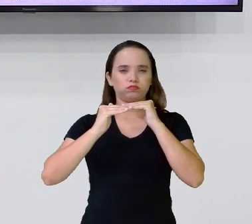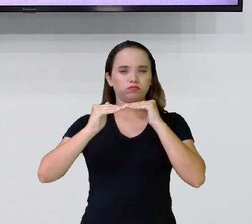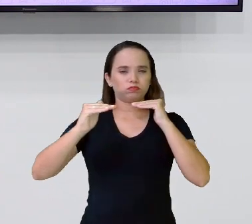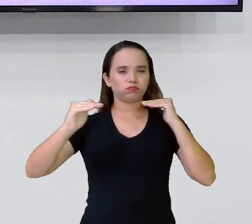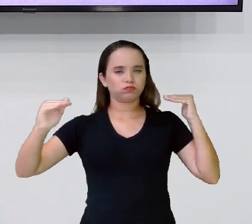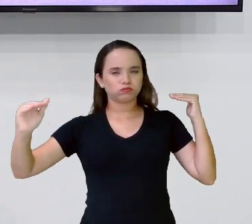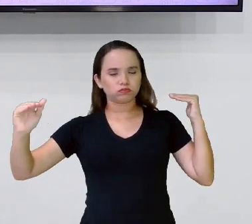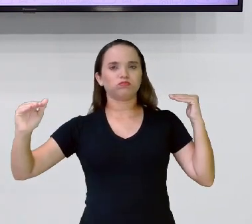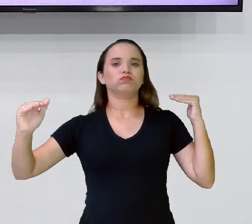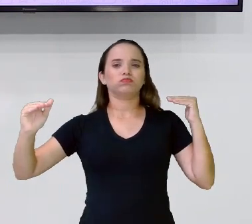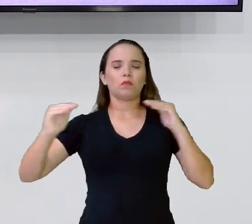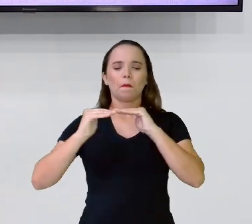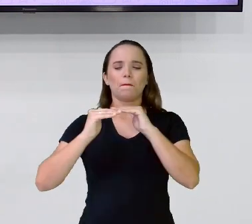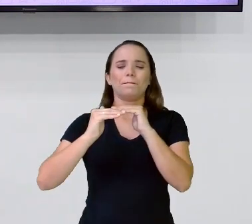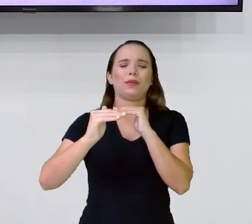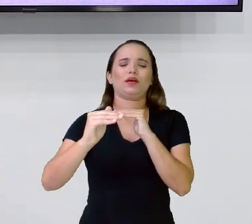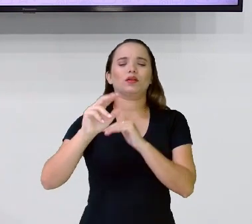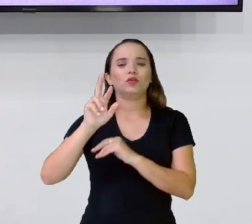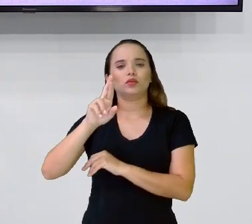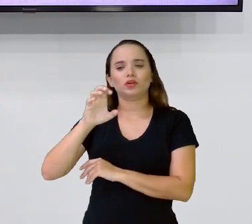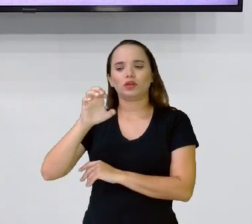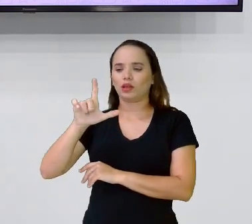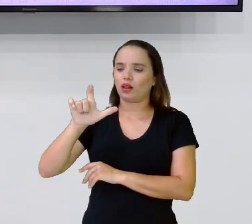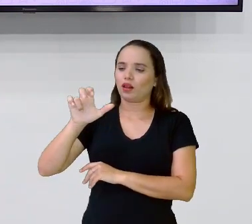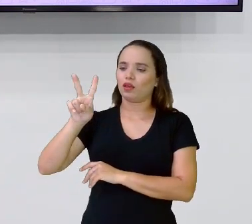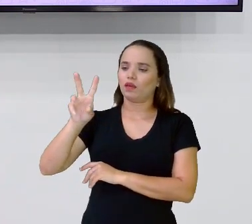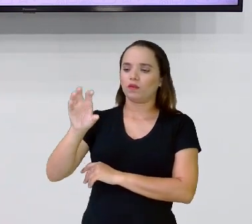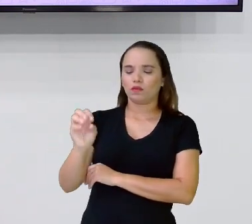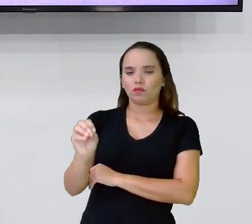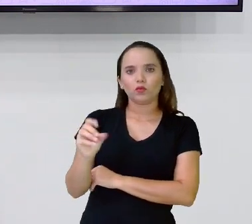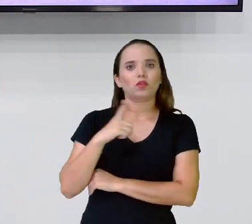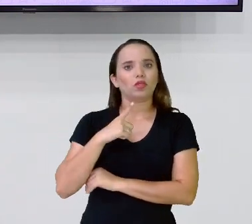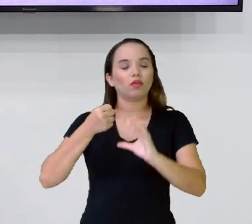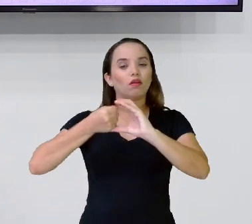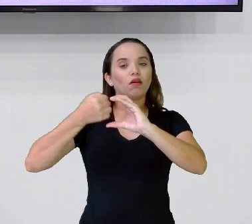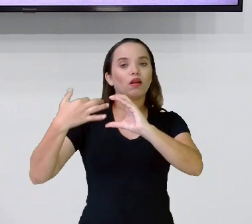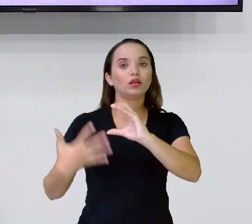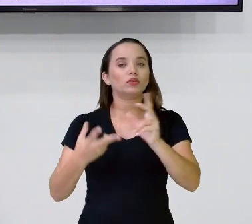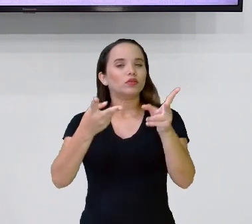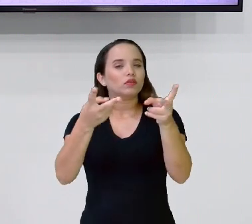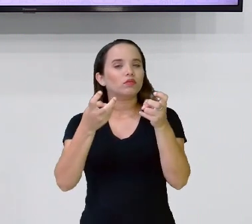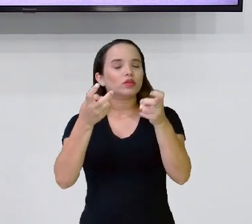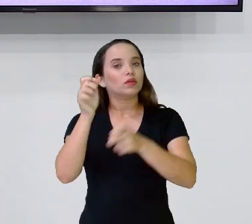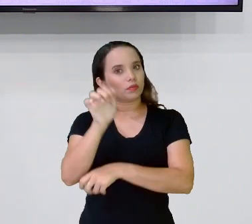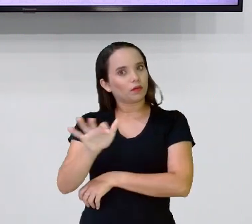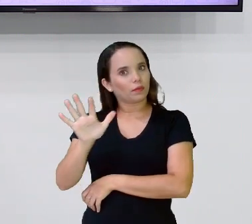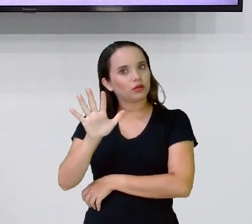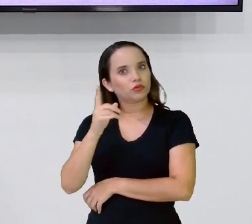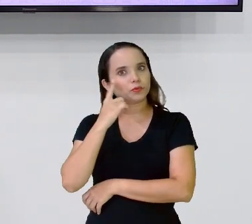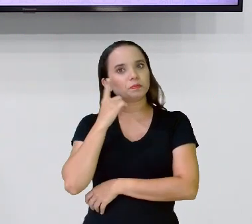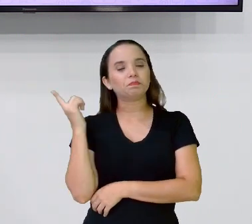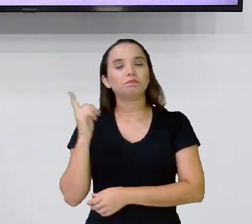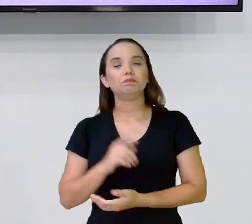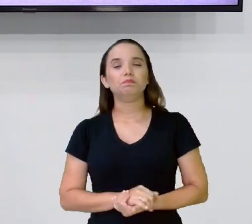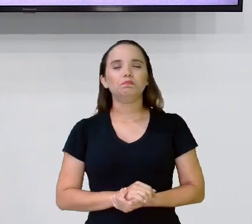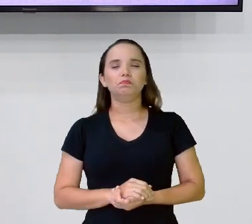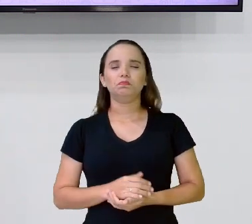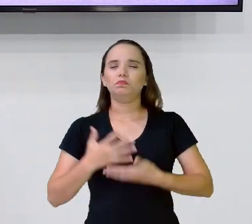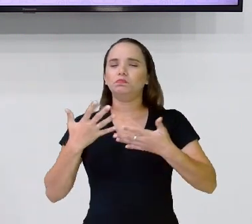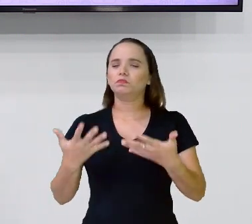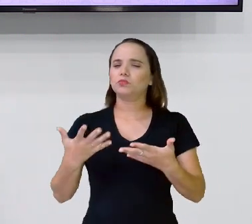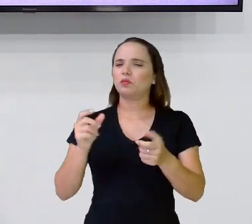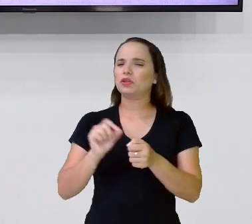plana aqui. Então, tem características também que a gente consegue observar nessa imagem. O que a gente está